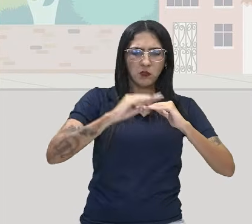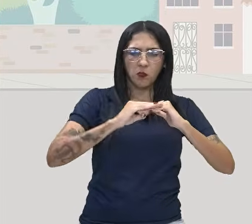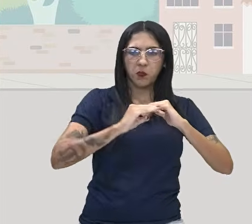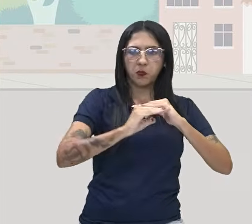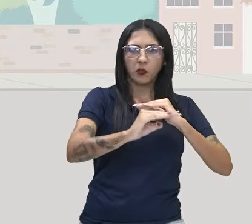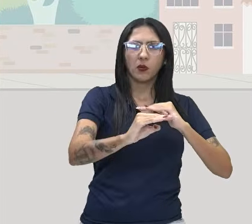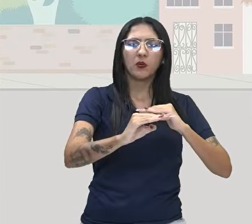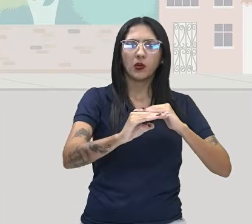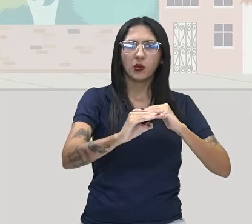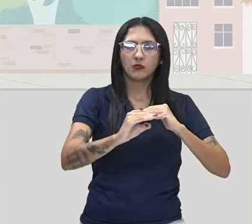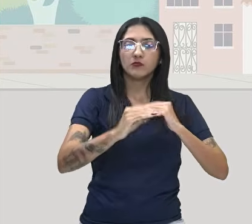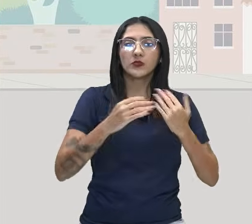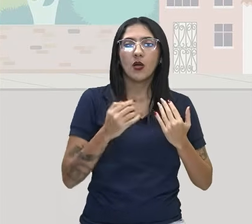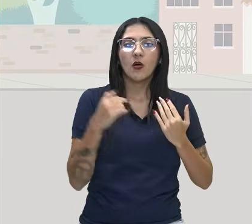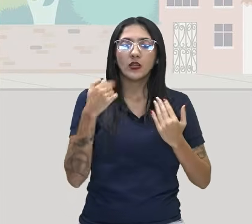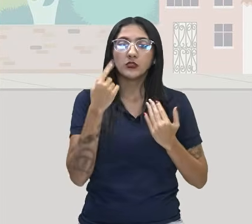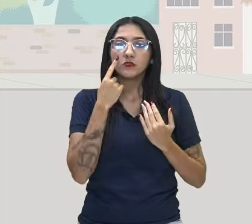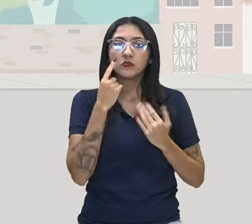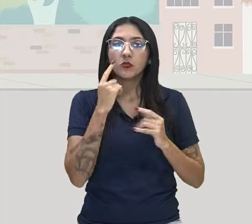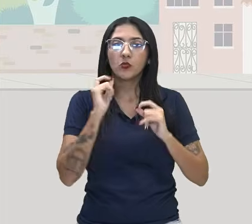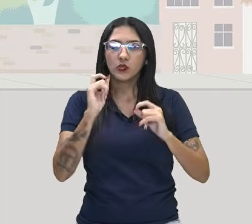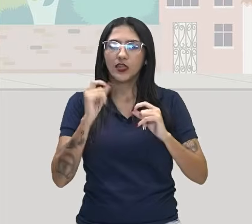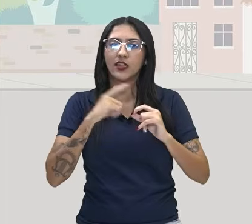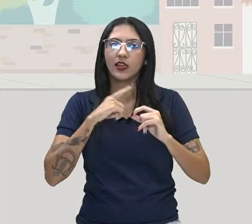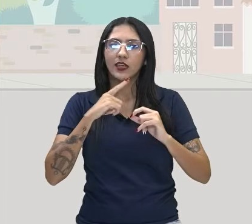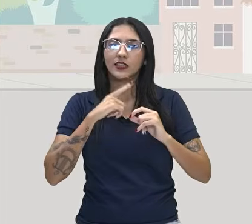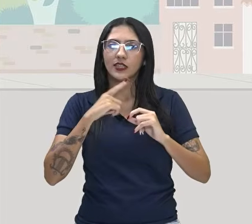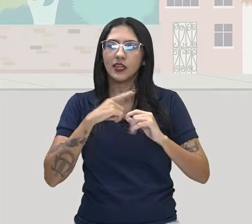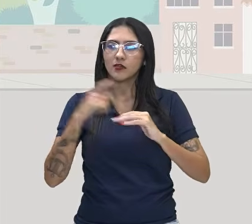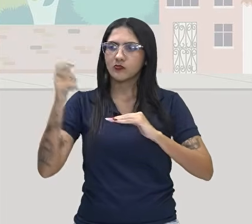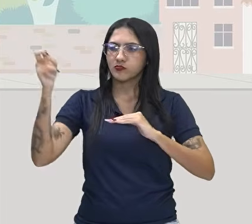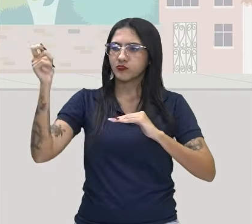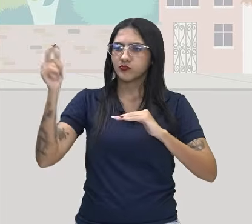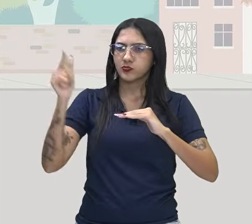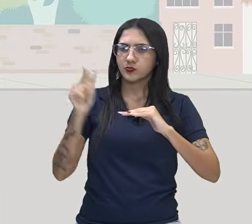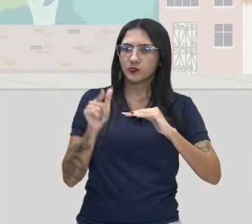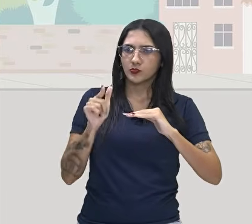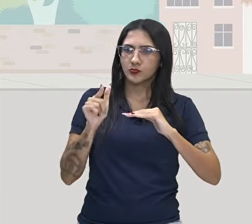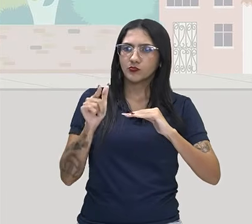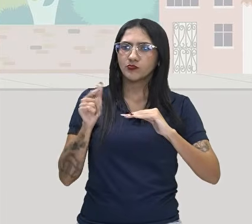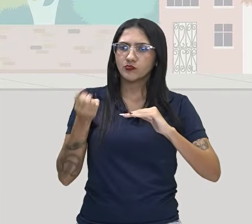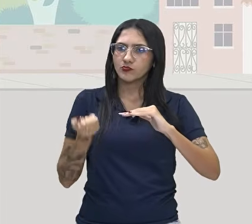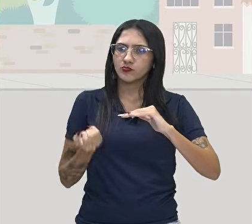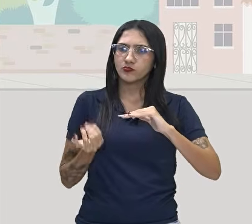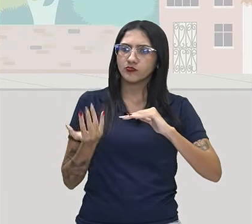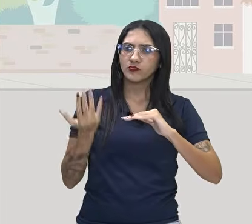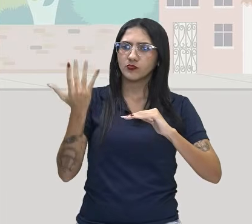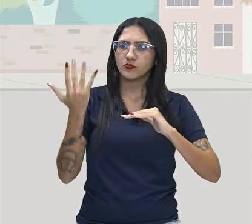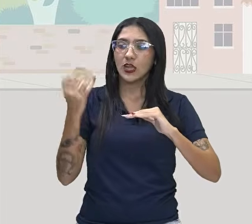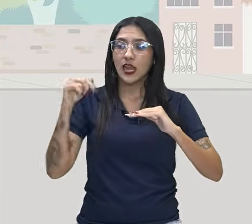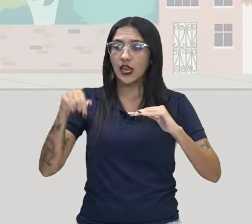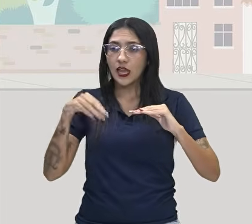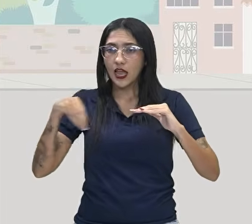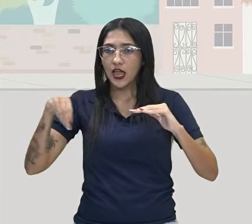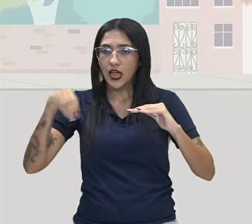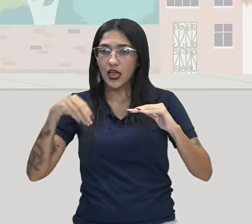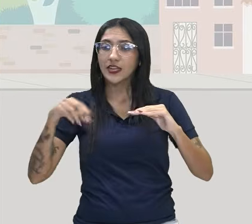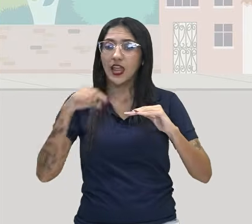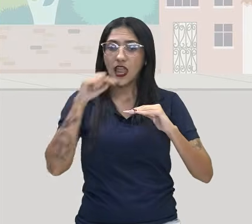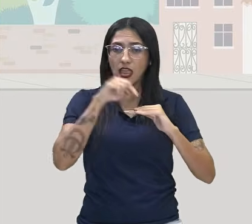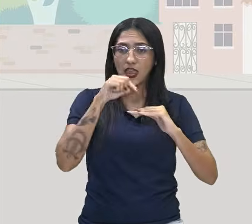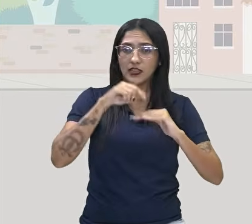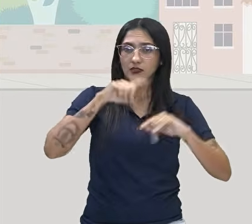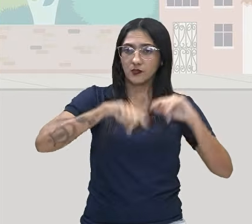né? Acaba refletindo mais. Na verdade, acaba refletindo mais em relação à areia. Porém, a placa solar ela